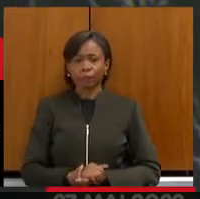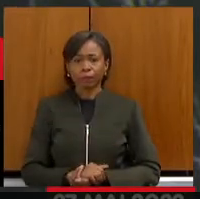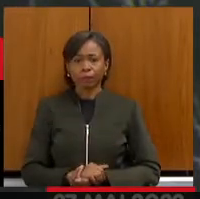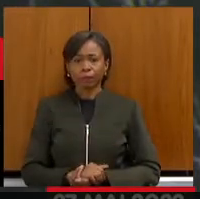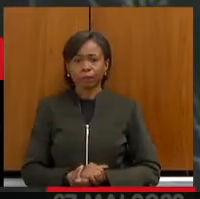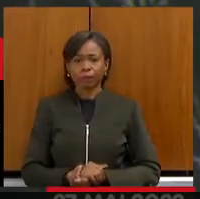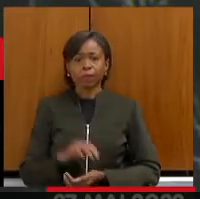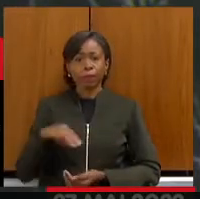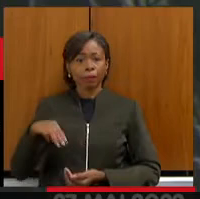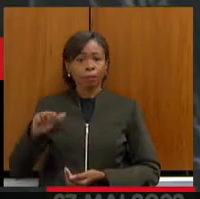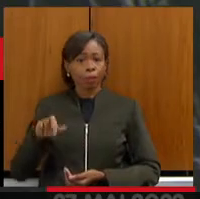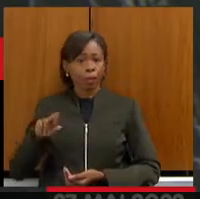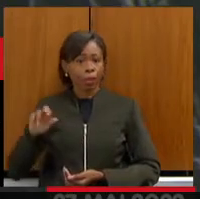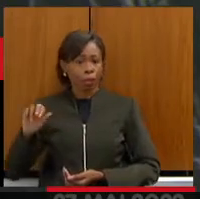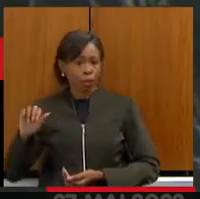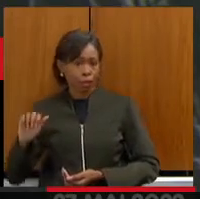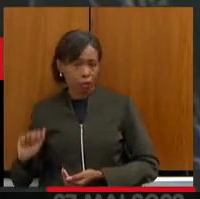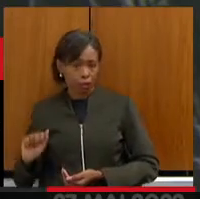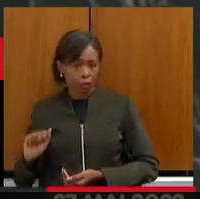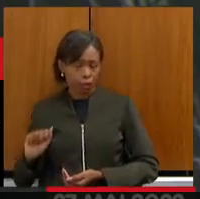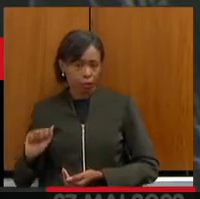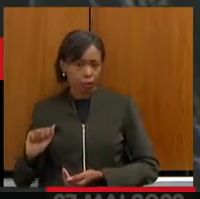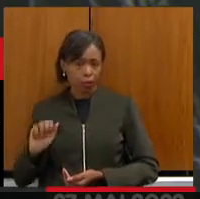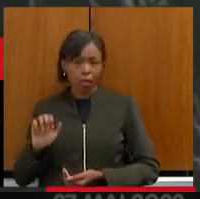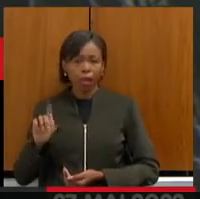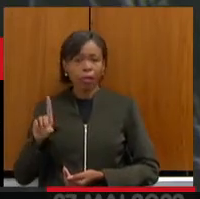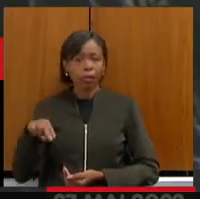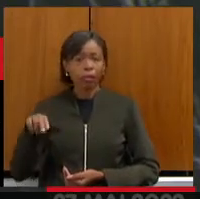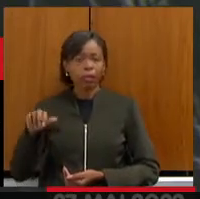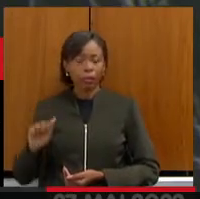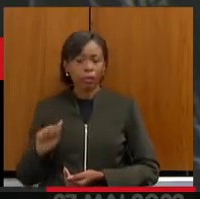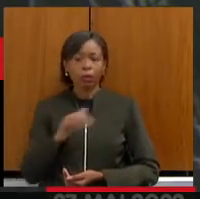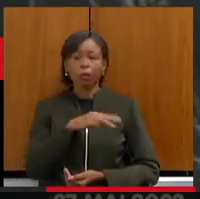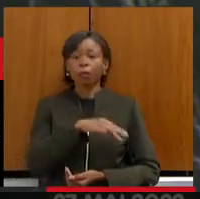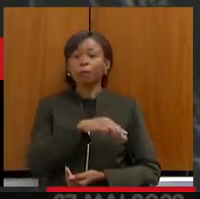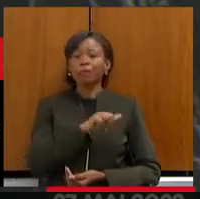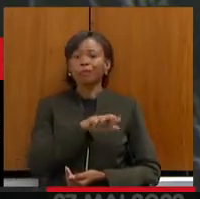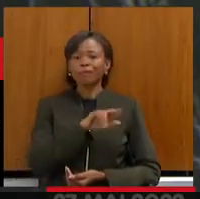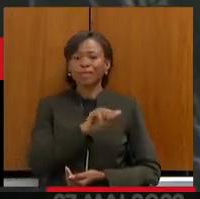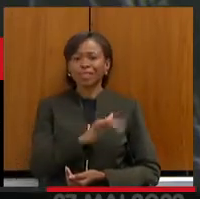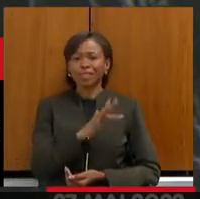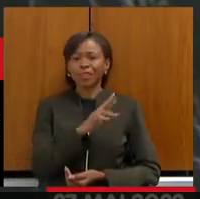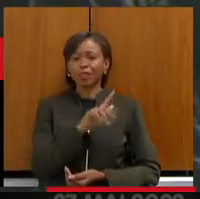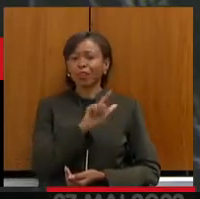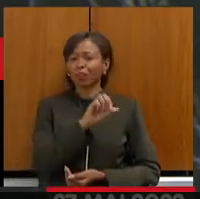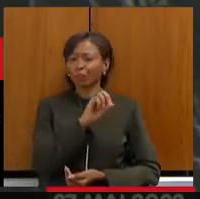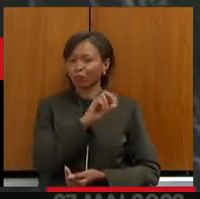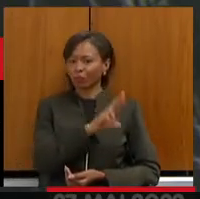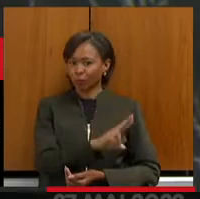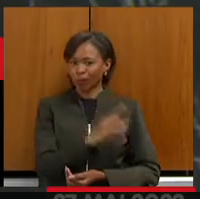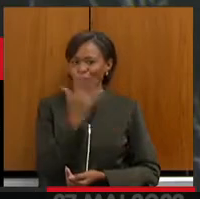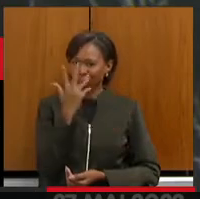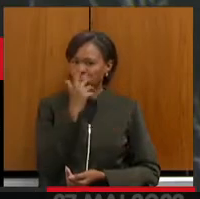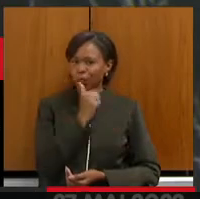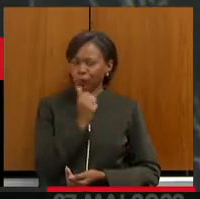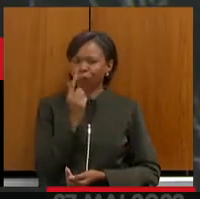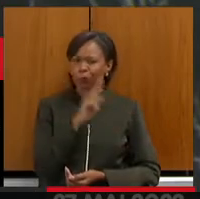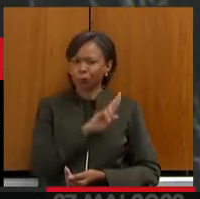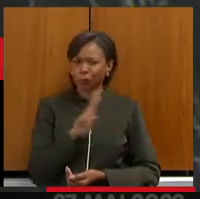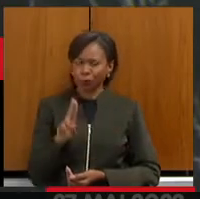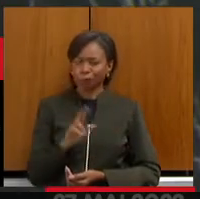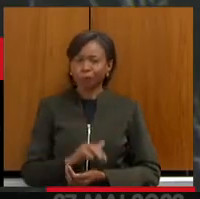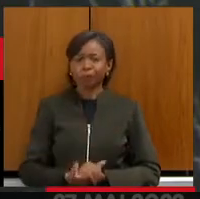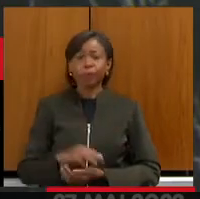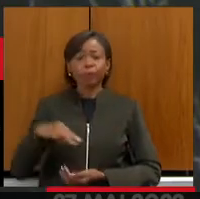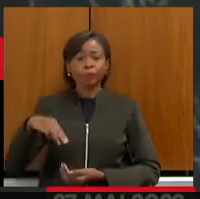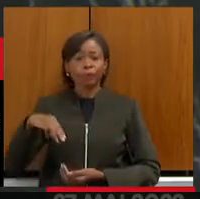Maria Edna Fernandes Maria Flor Guerreira que nome lindo hein gente Maria Flor guerreira